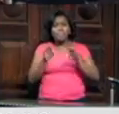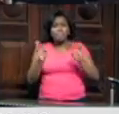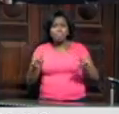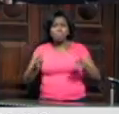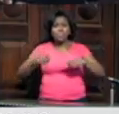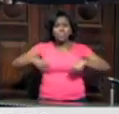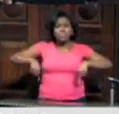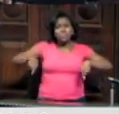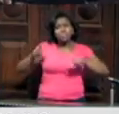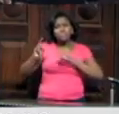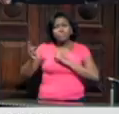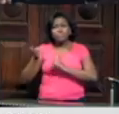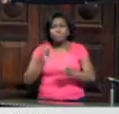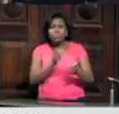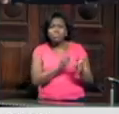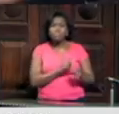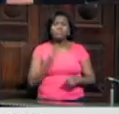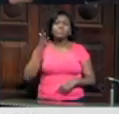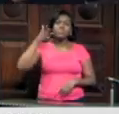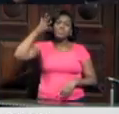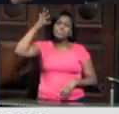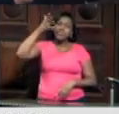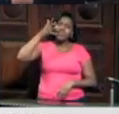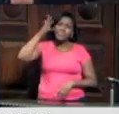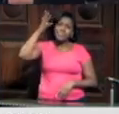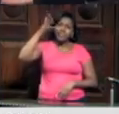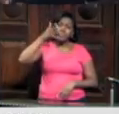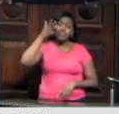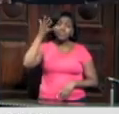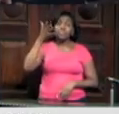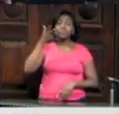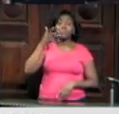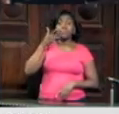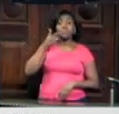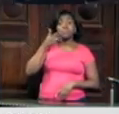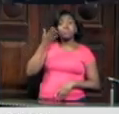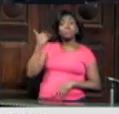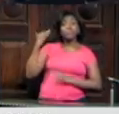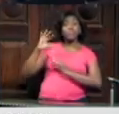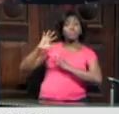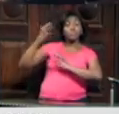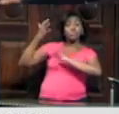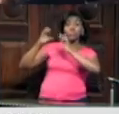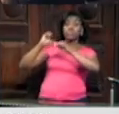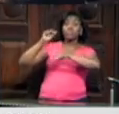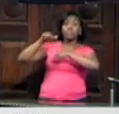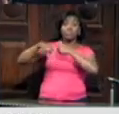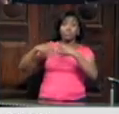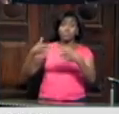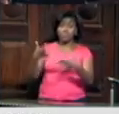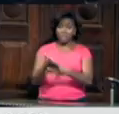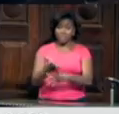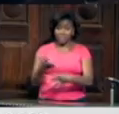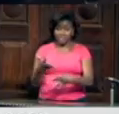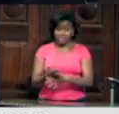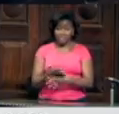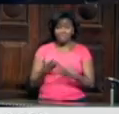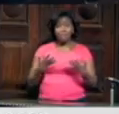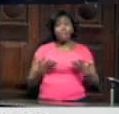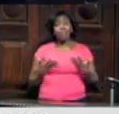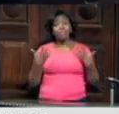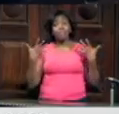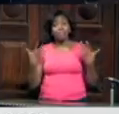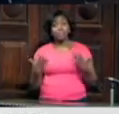redondas, palestras dos fóruns cariocas, esses últimos eventos que inundaram a cidade do Rio de Janeiro de